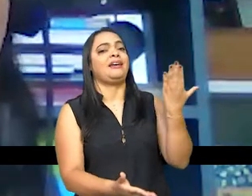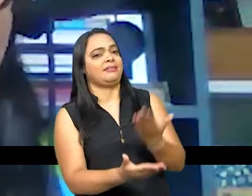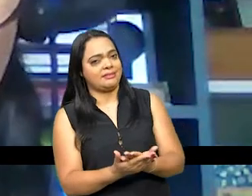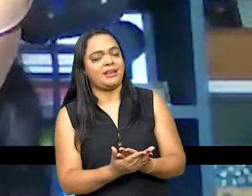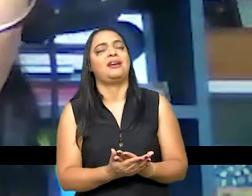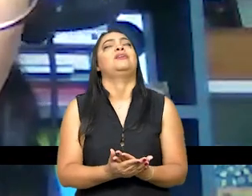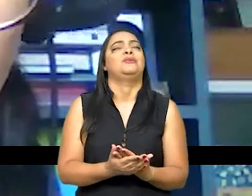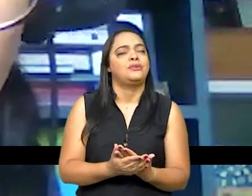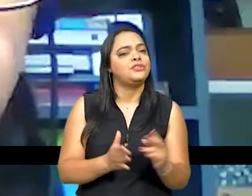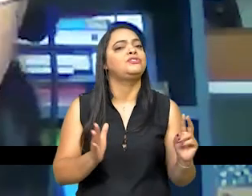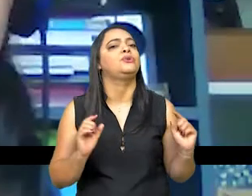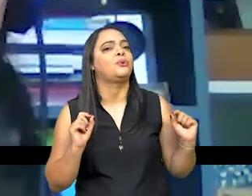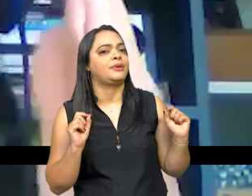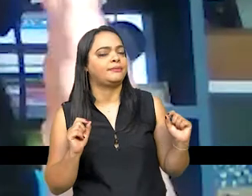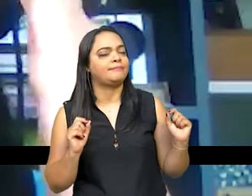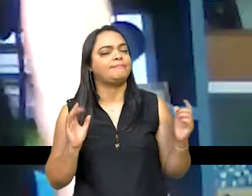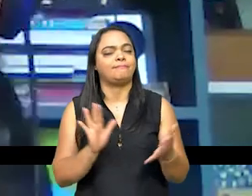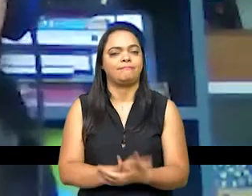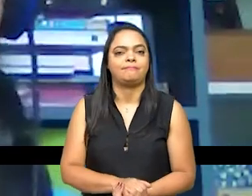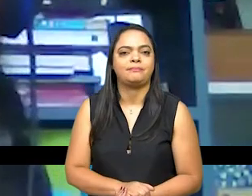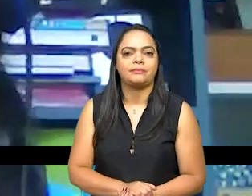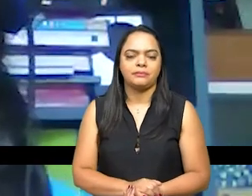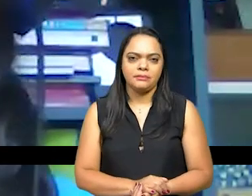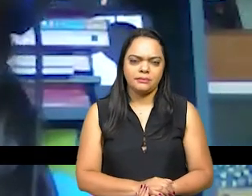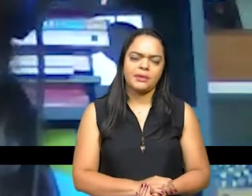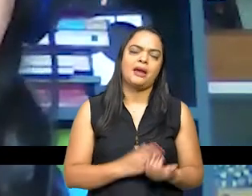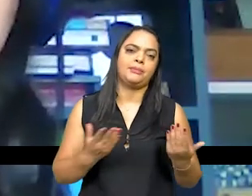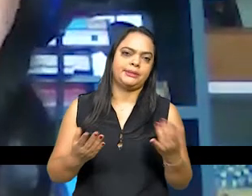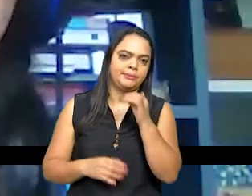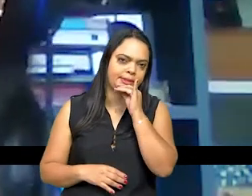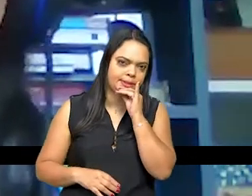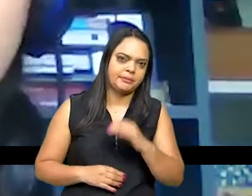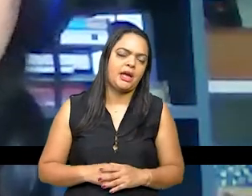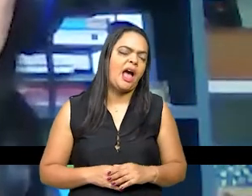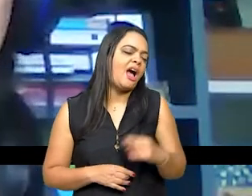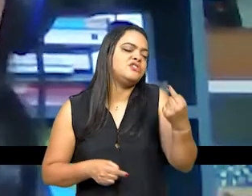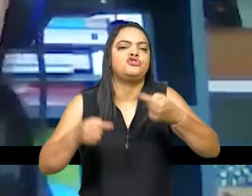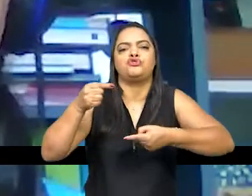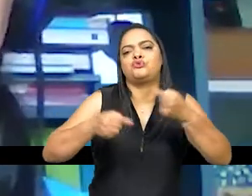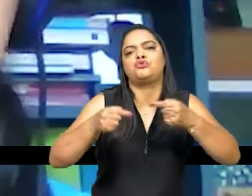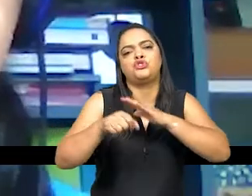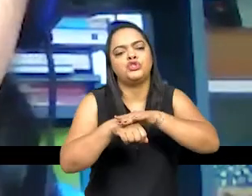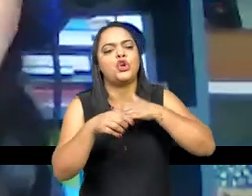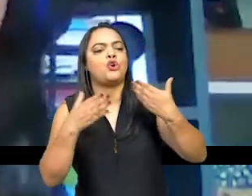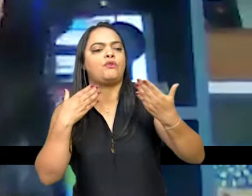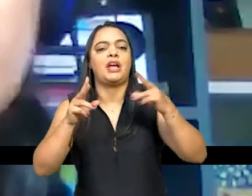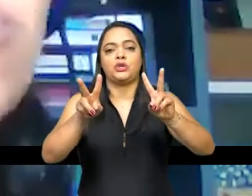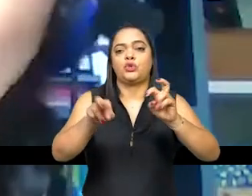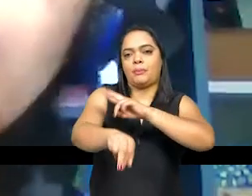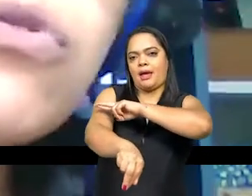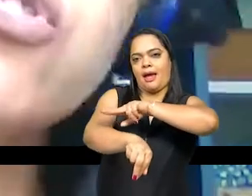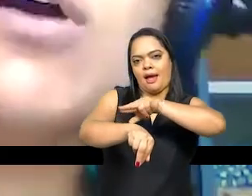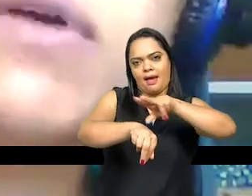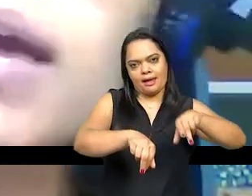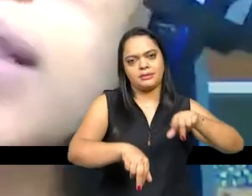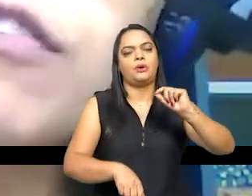muito comum, quando a gente se coloca, né, a gente vai dizer que vai discutir, vamos conversar sobre raça. É muito